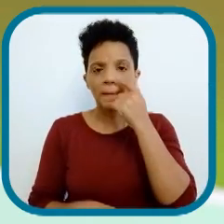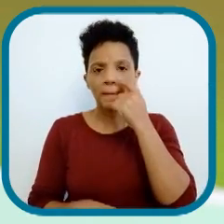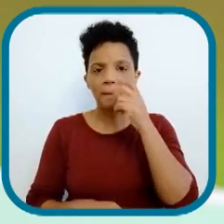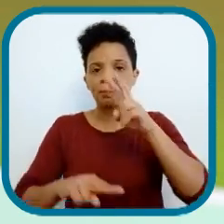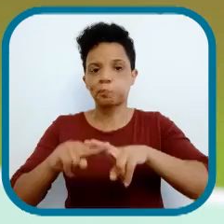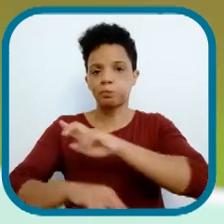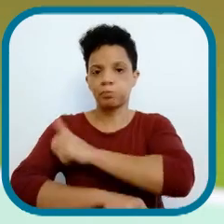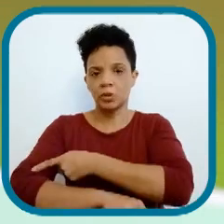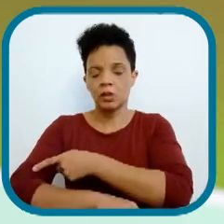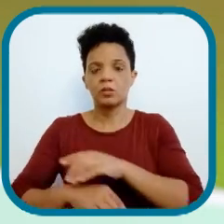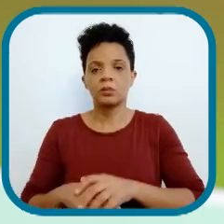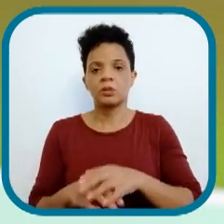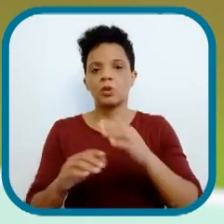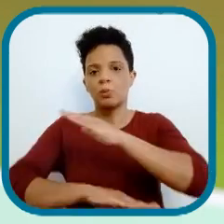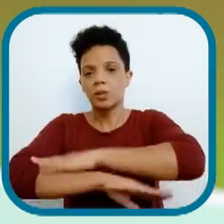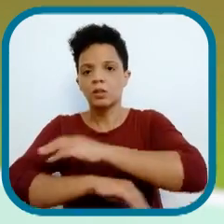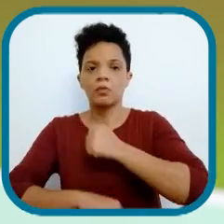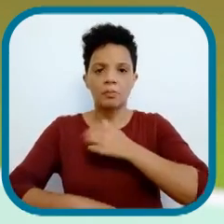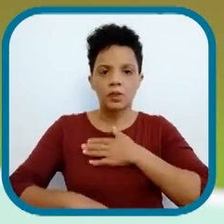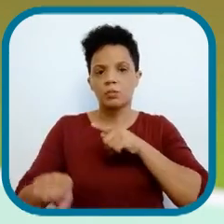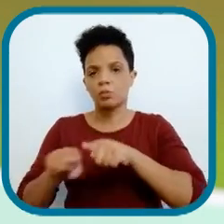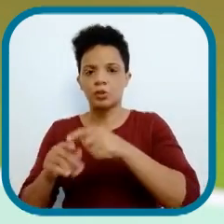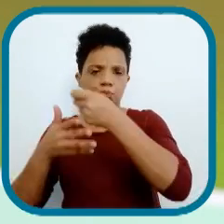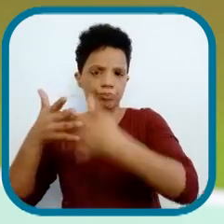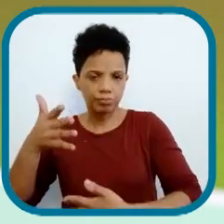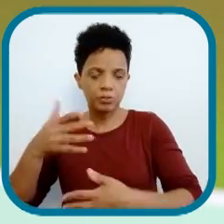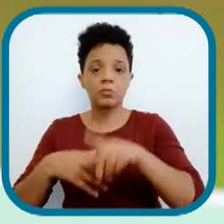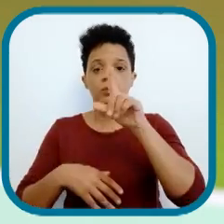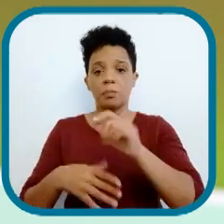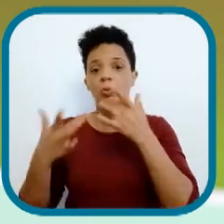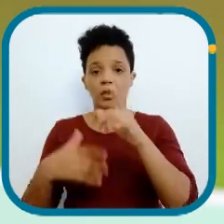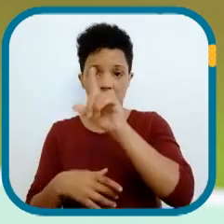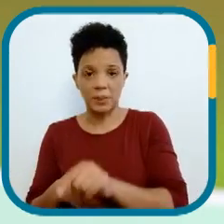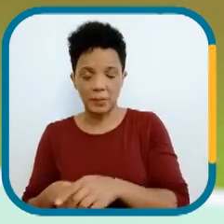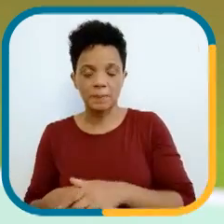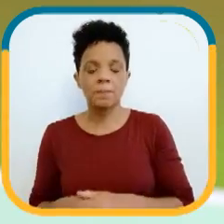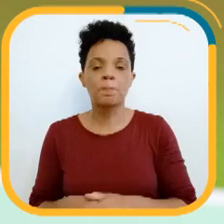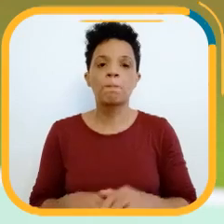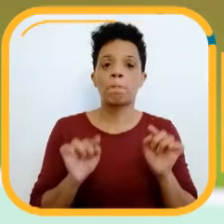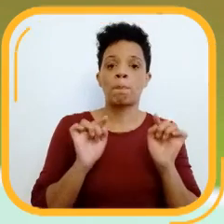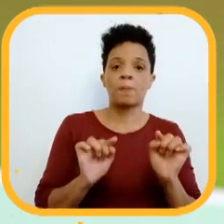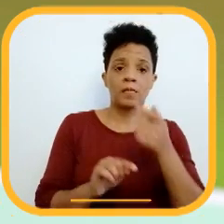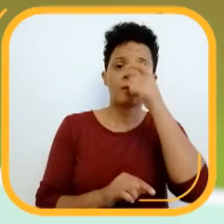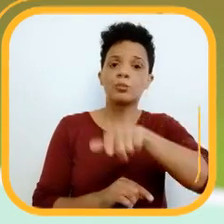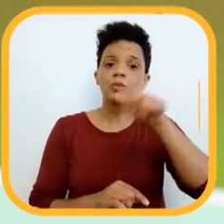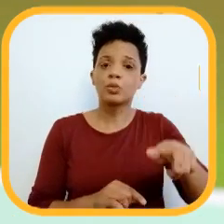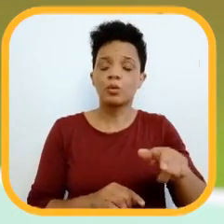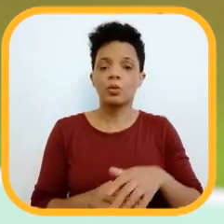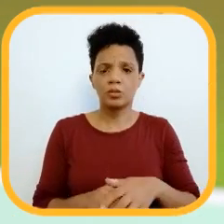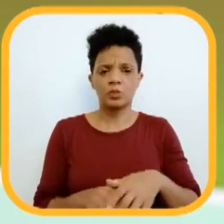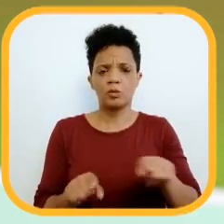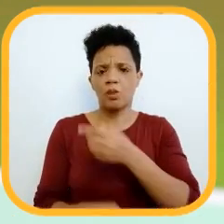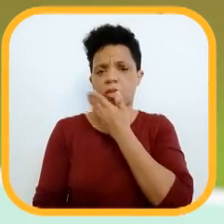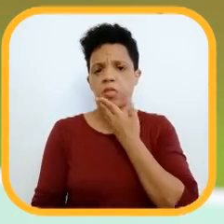fácil, aos lugares de poder, sejam eles corporativos, nas empresas, política, etc., e mediáticos, já agora também,